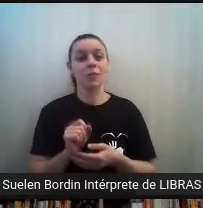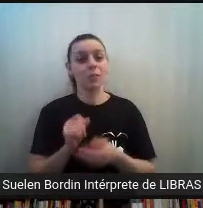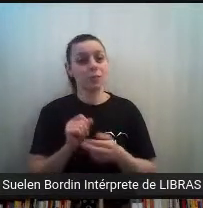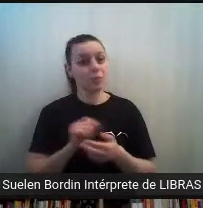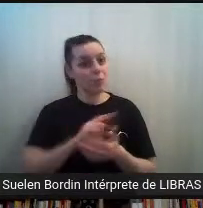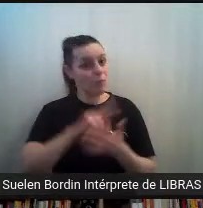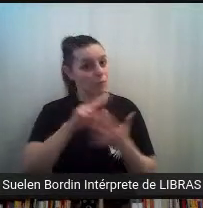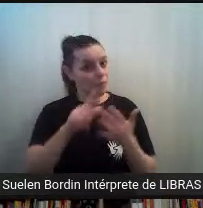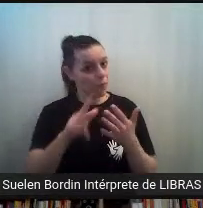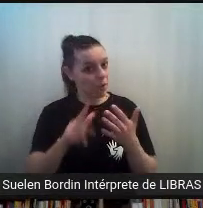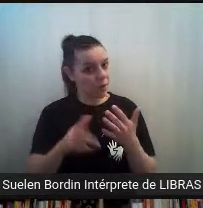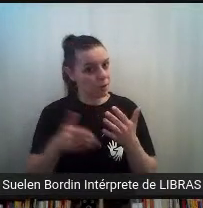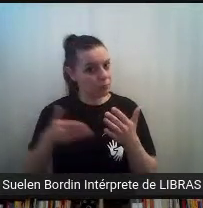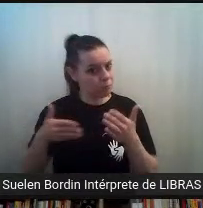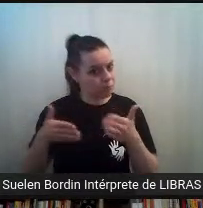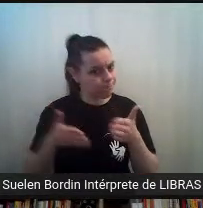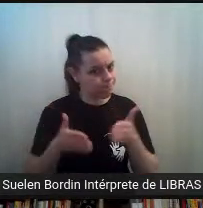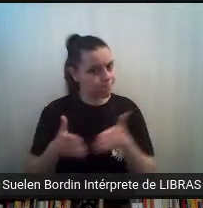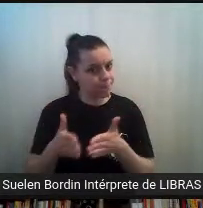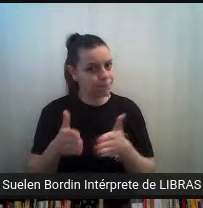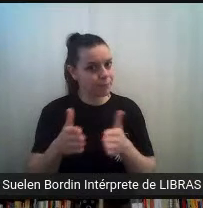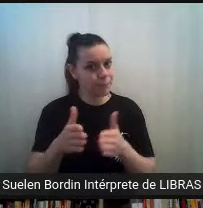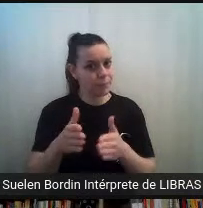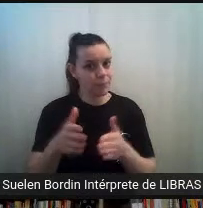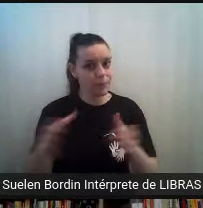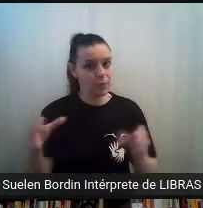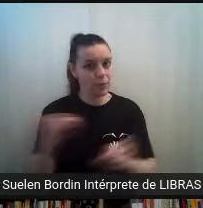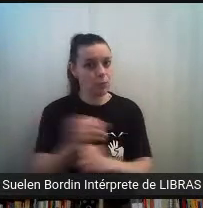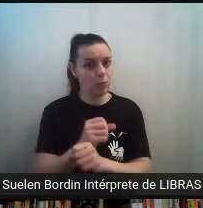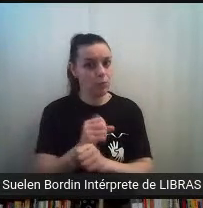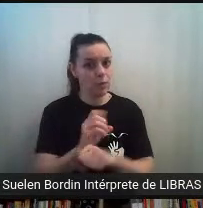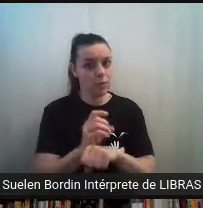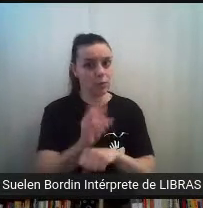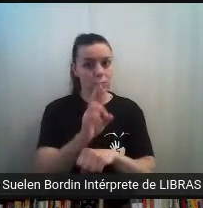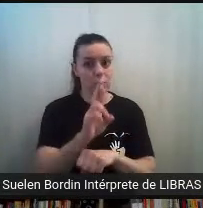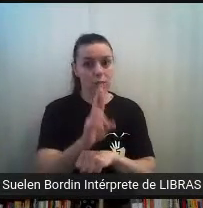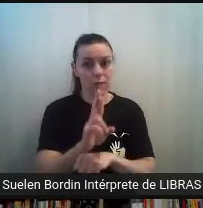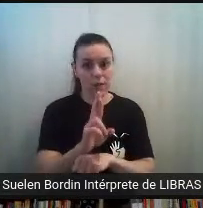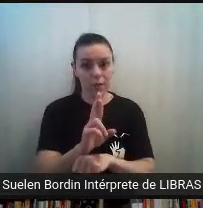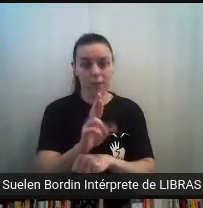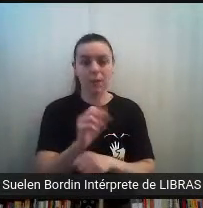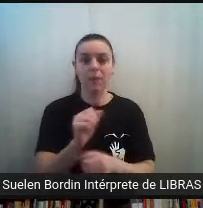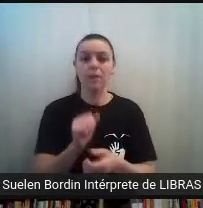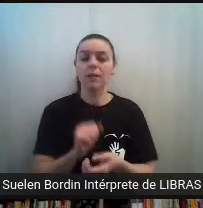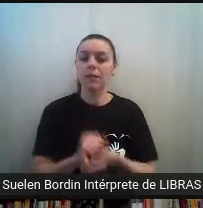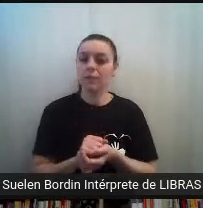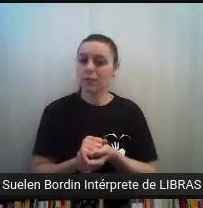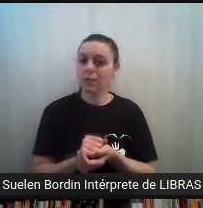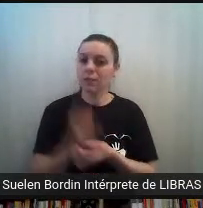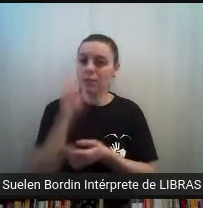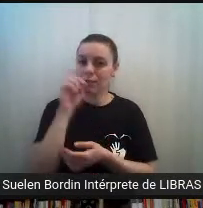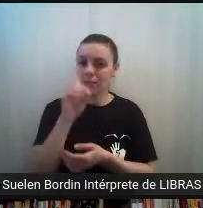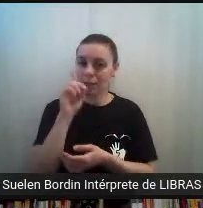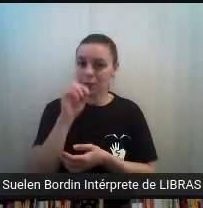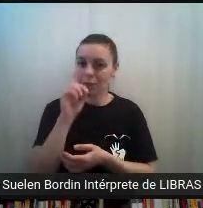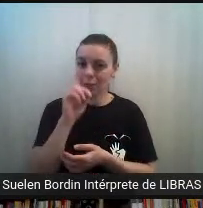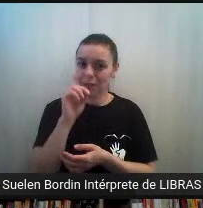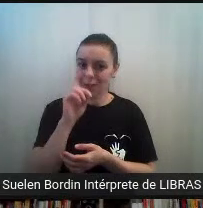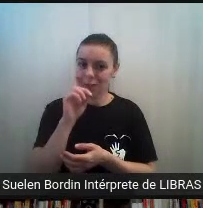dessa trajetória, concluindo um doutorado nos Estados Unidos, na Universidade da Pensilvânia, com um desempenho